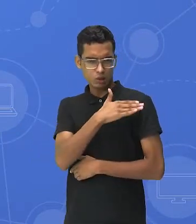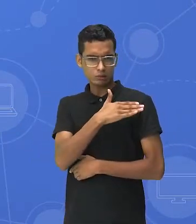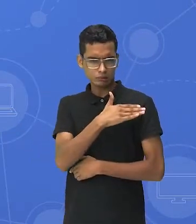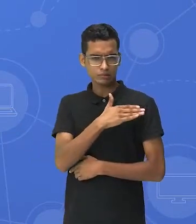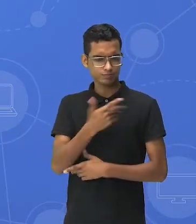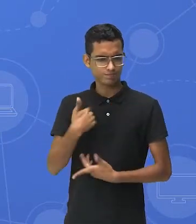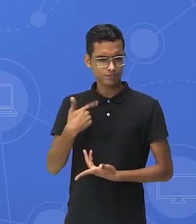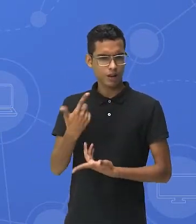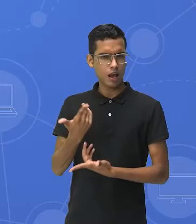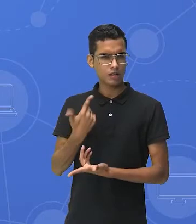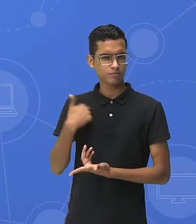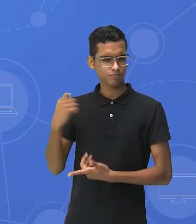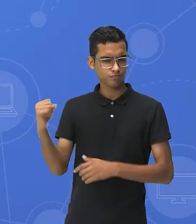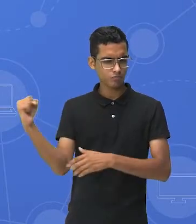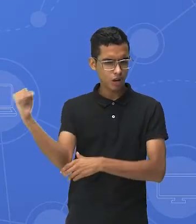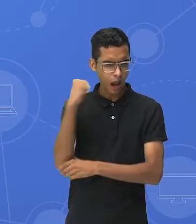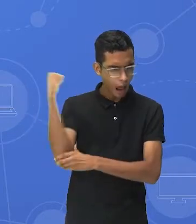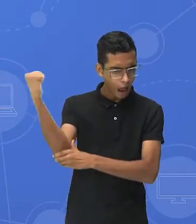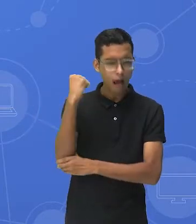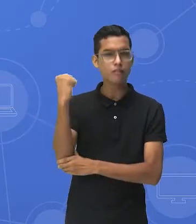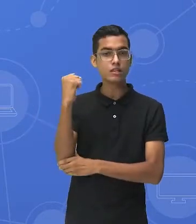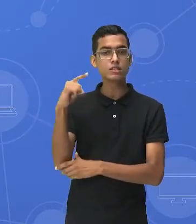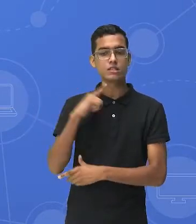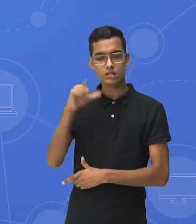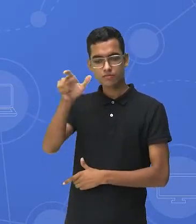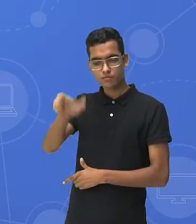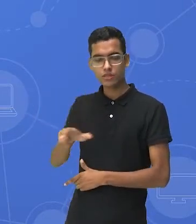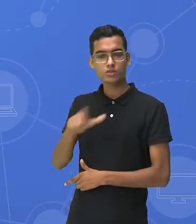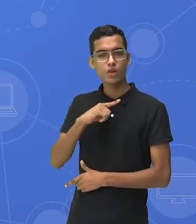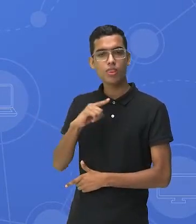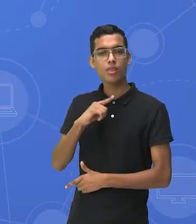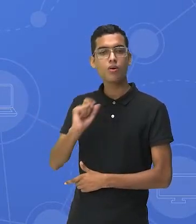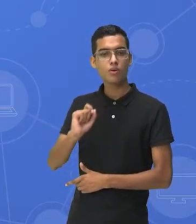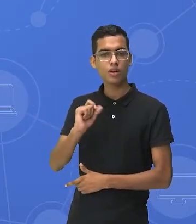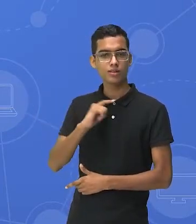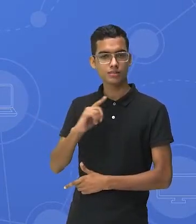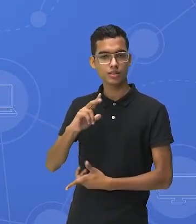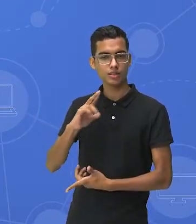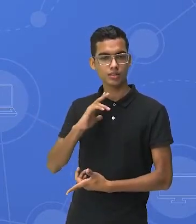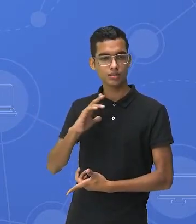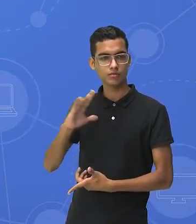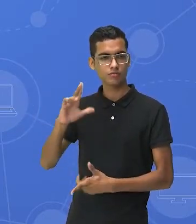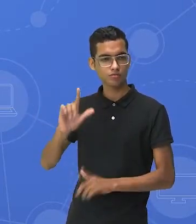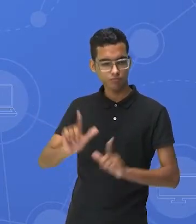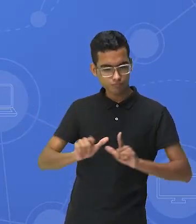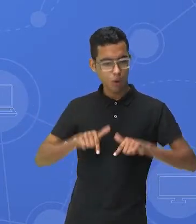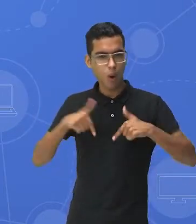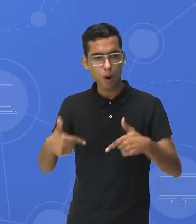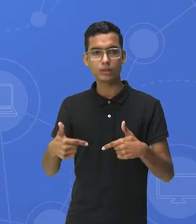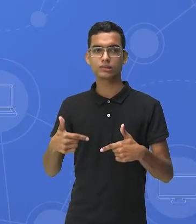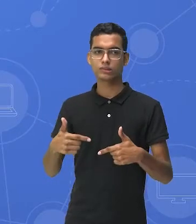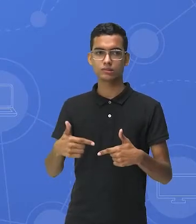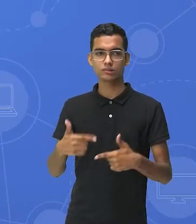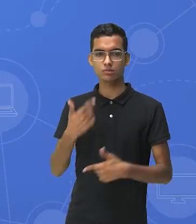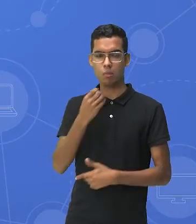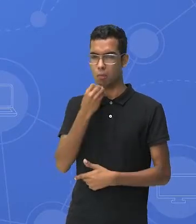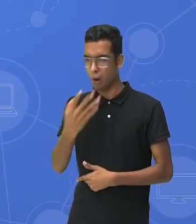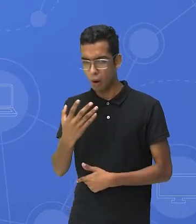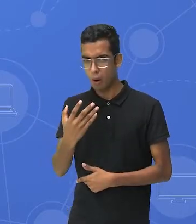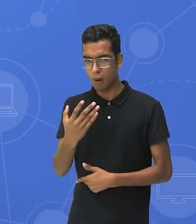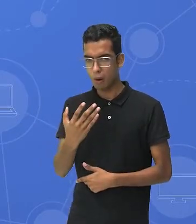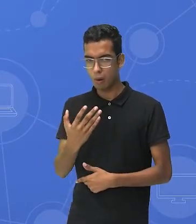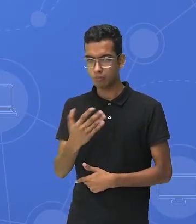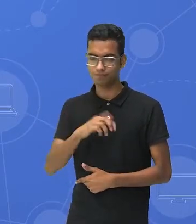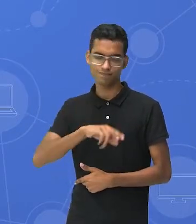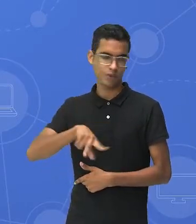extremo que essa pessoa acaba tendo ações que não são legais, que não são boas para outra pessoa, né? Uma vez que a